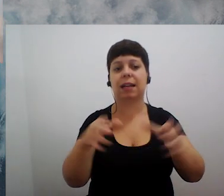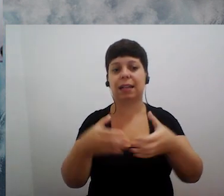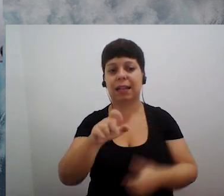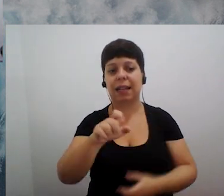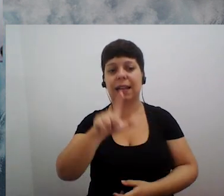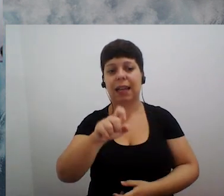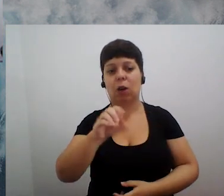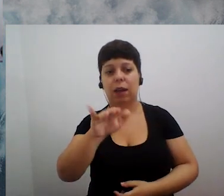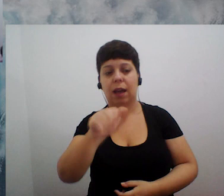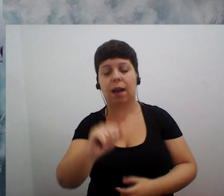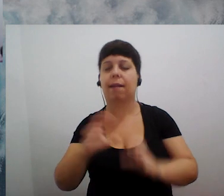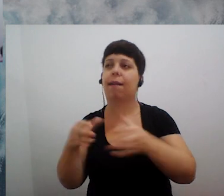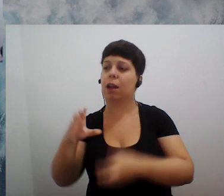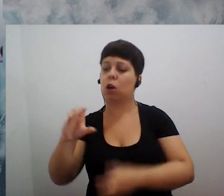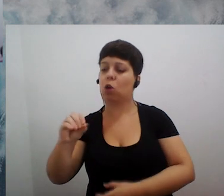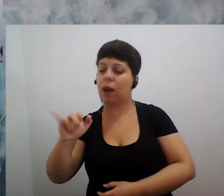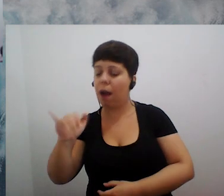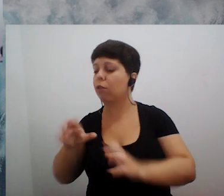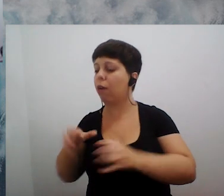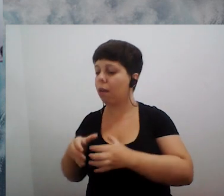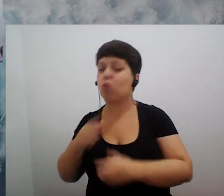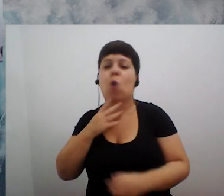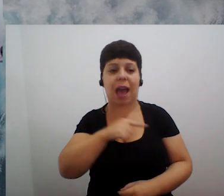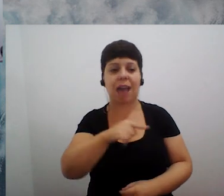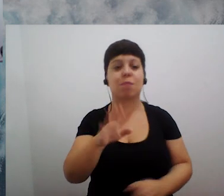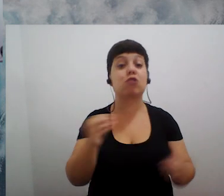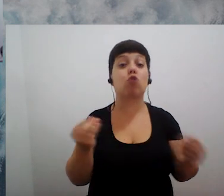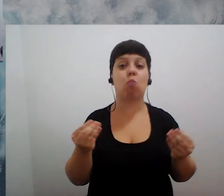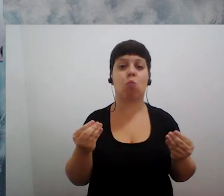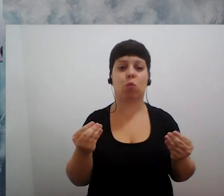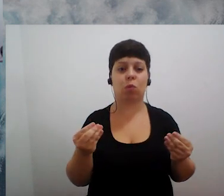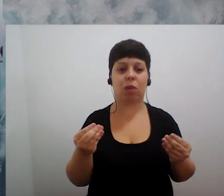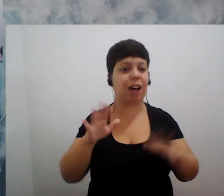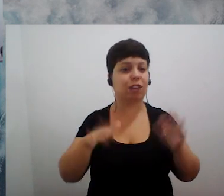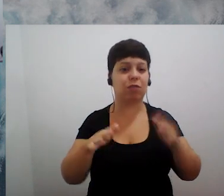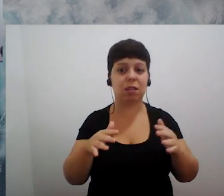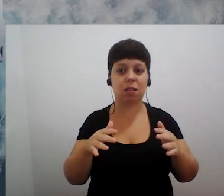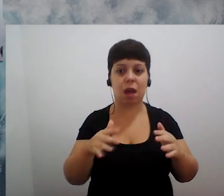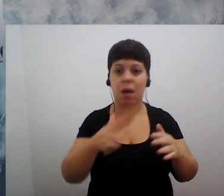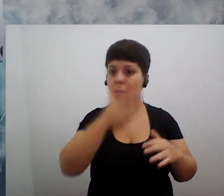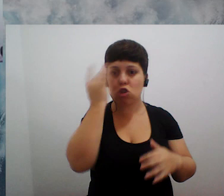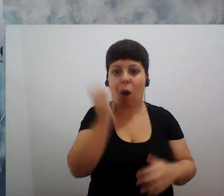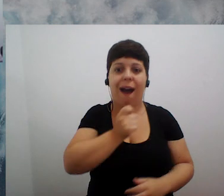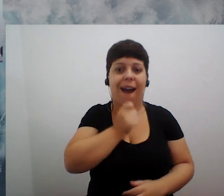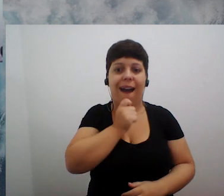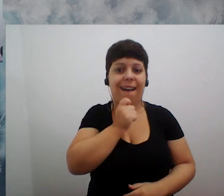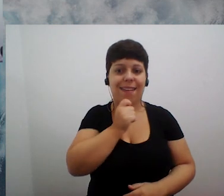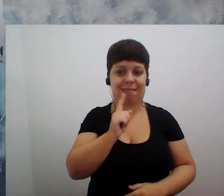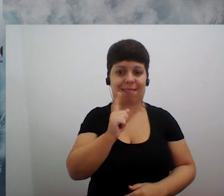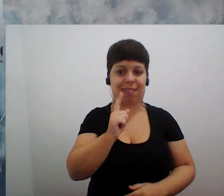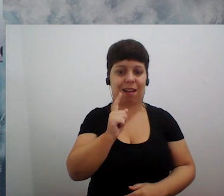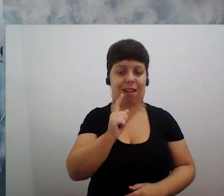Lulê de Oiá, a galera do Coragem. Mas e aí, como a gente realmente legitima para essa galera que talvez ainda não esteja